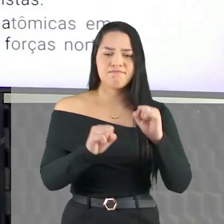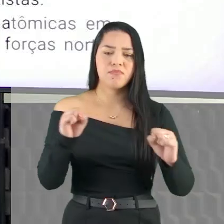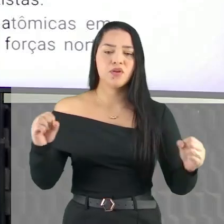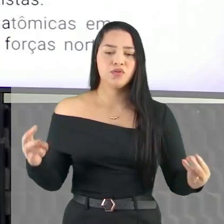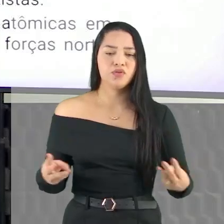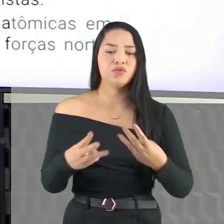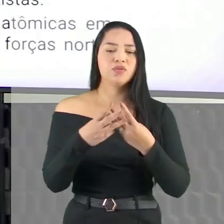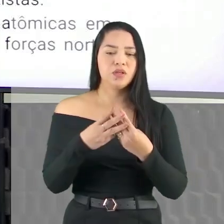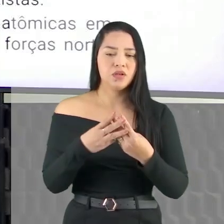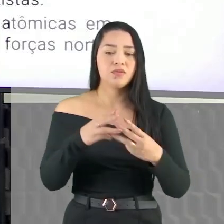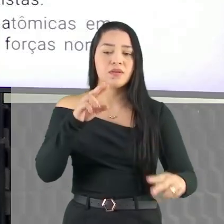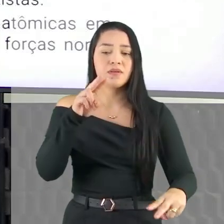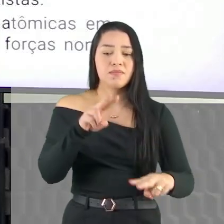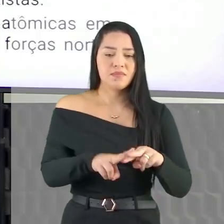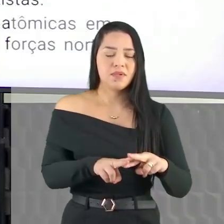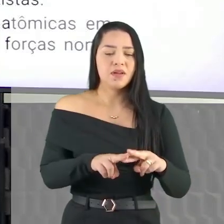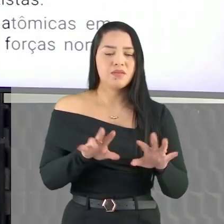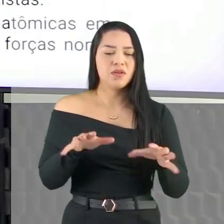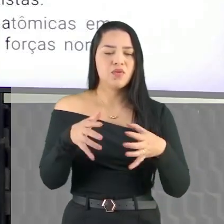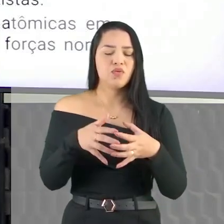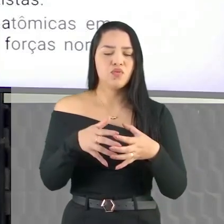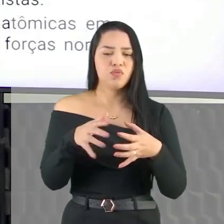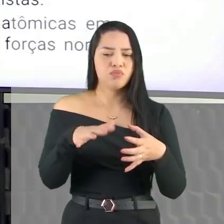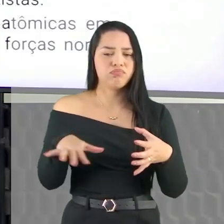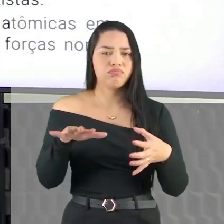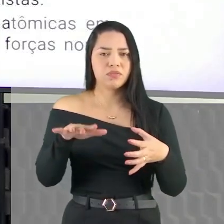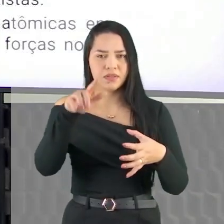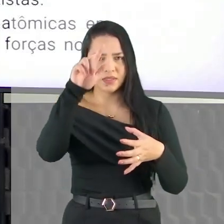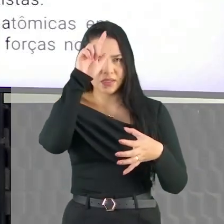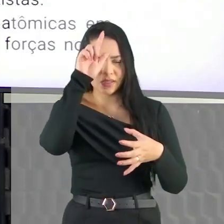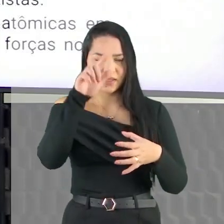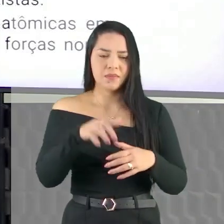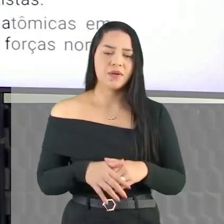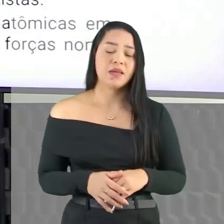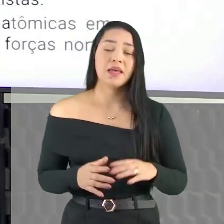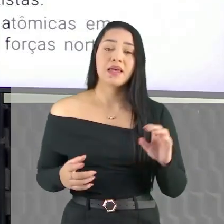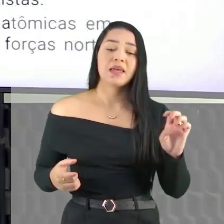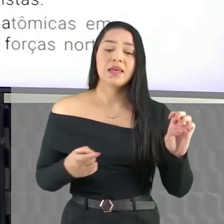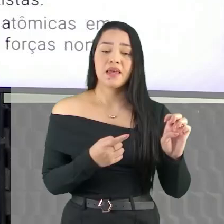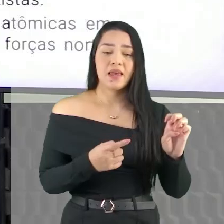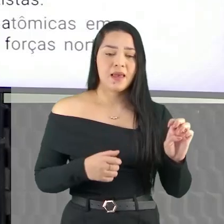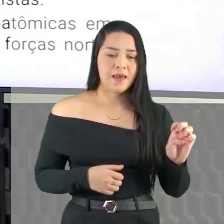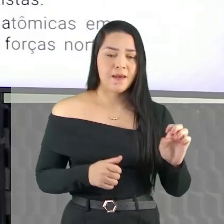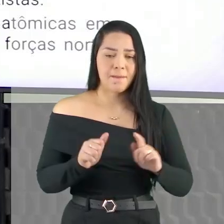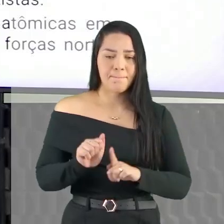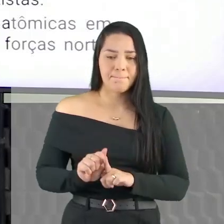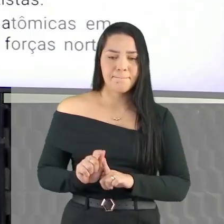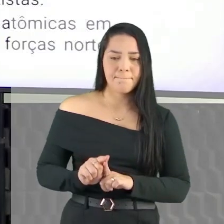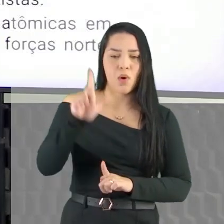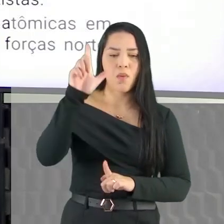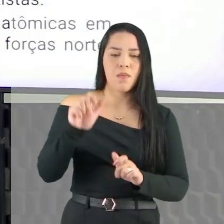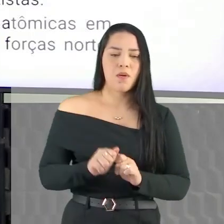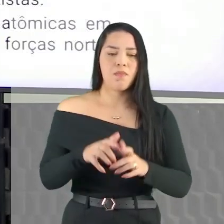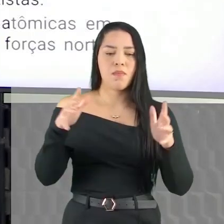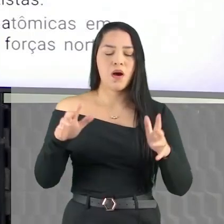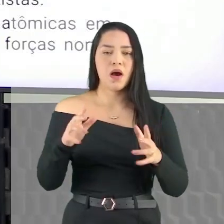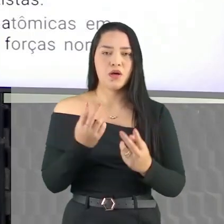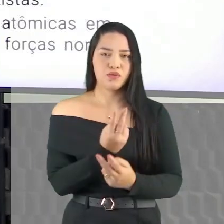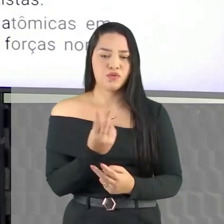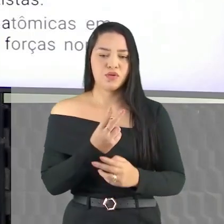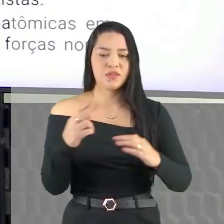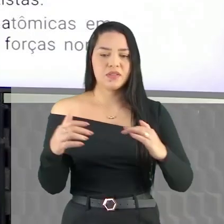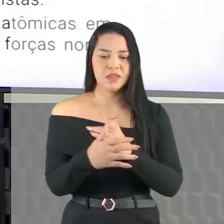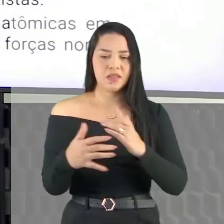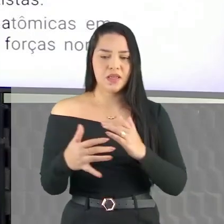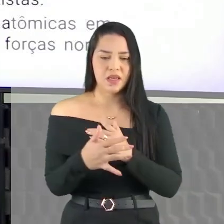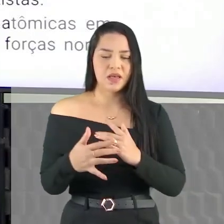judeus e eslavos presos em guetos e campos de concentração nazistas. E letra E. Lançamento de bombas atômicas em Hiroshima e Nagasaki